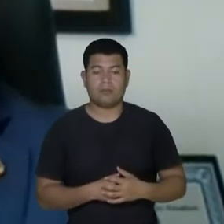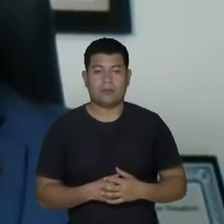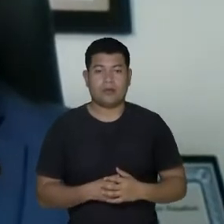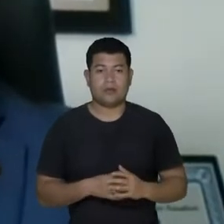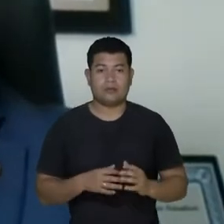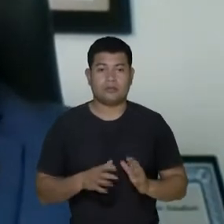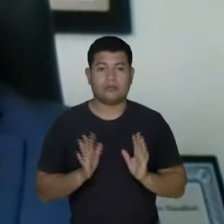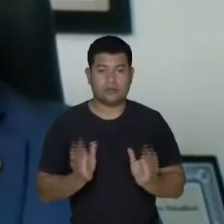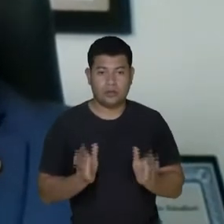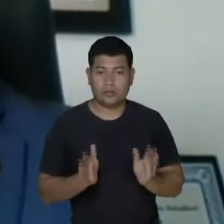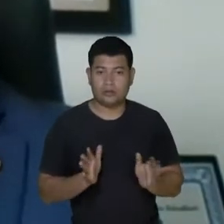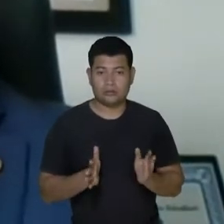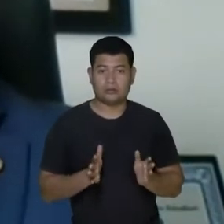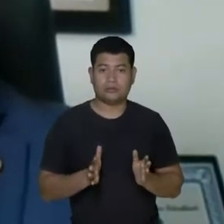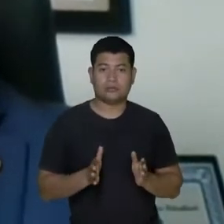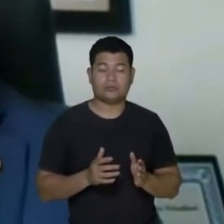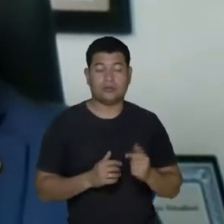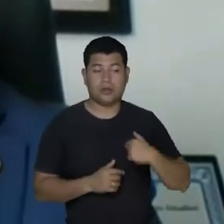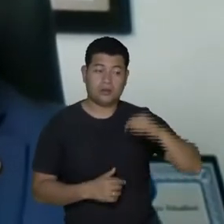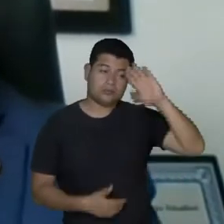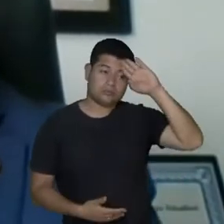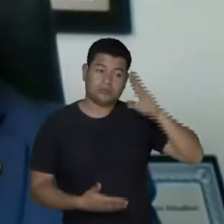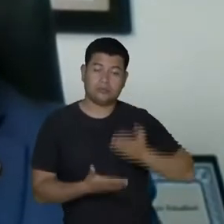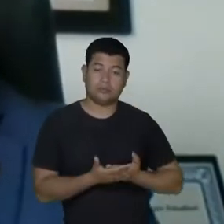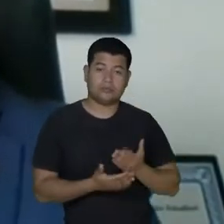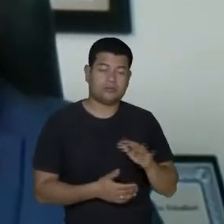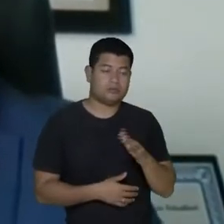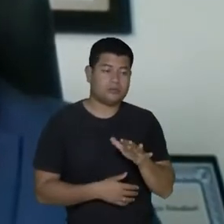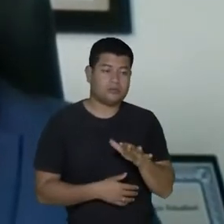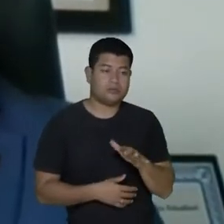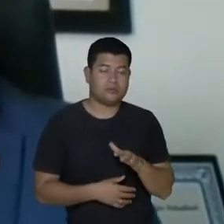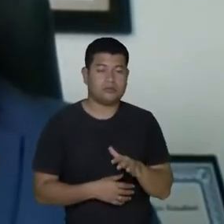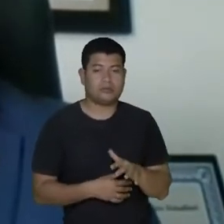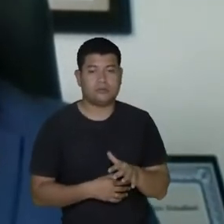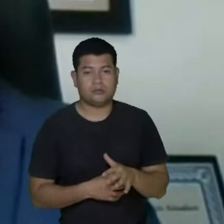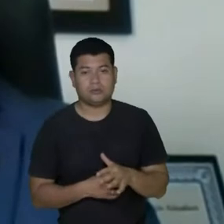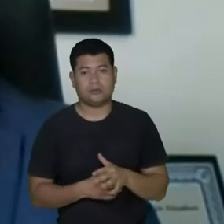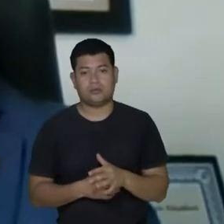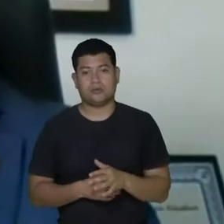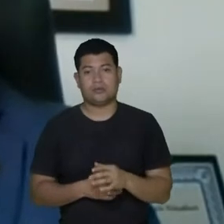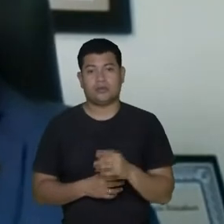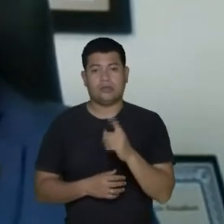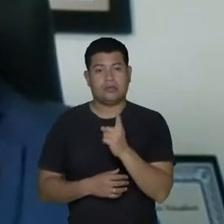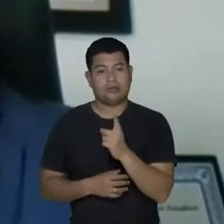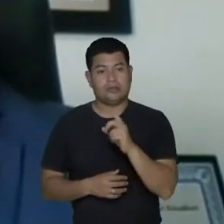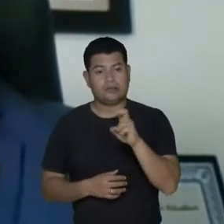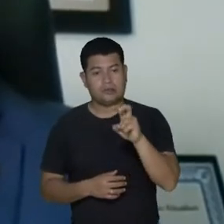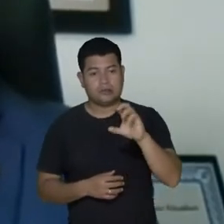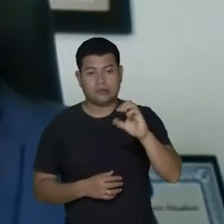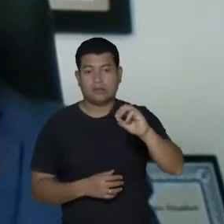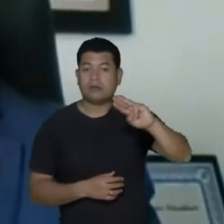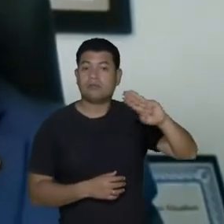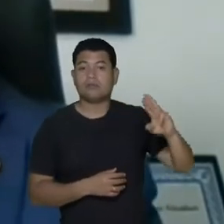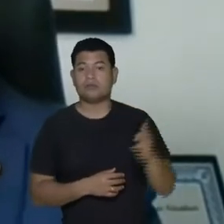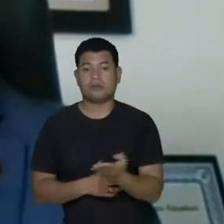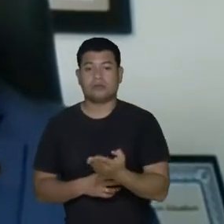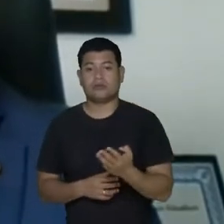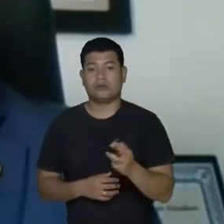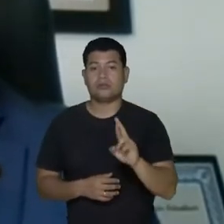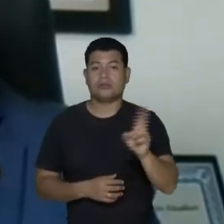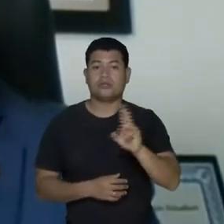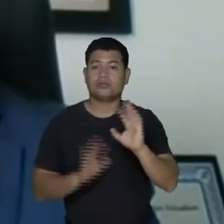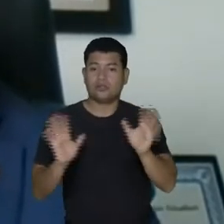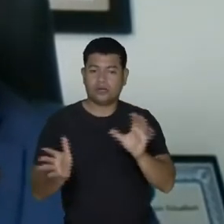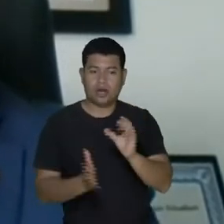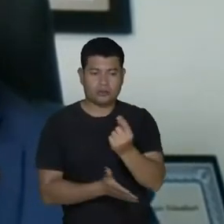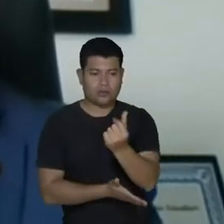aí, acredito, com aproximadamente uns 150 milhões de reais já